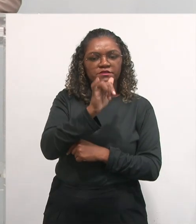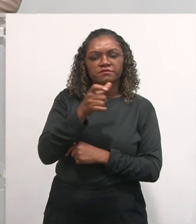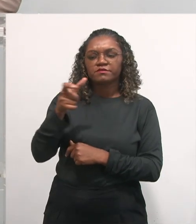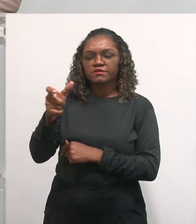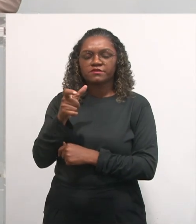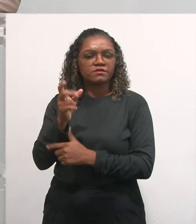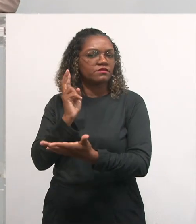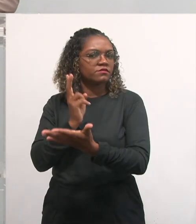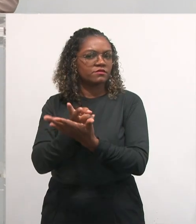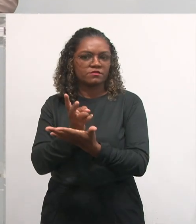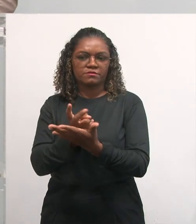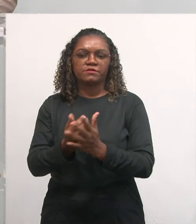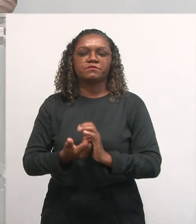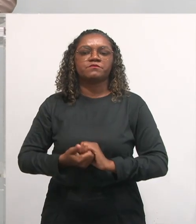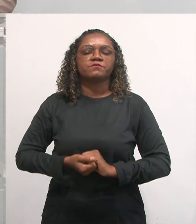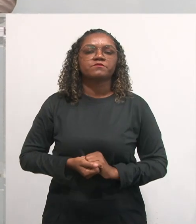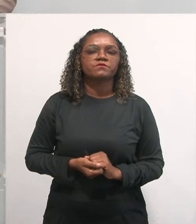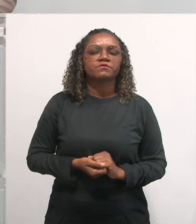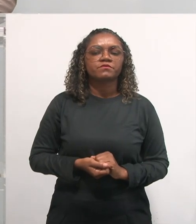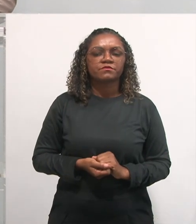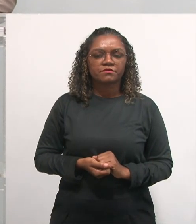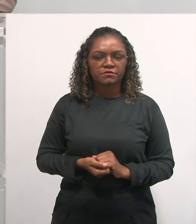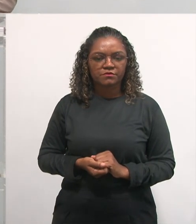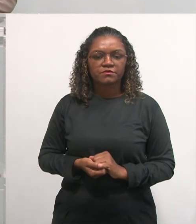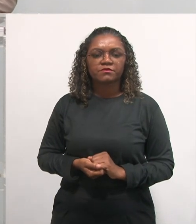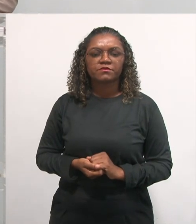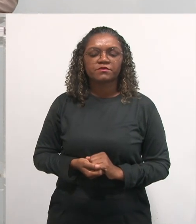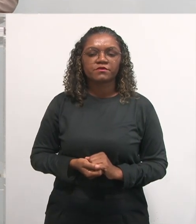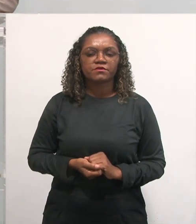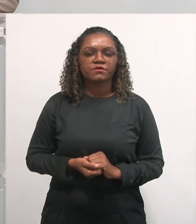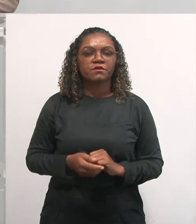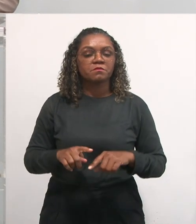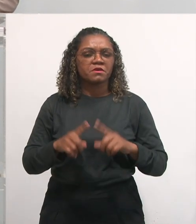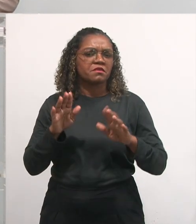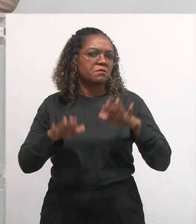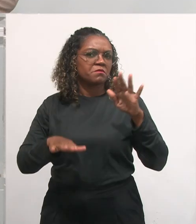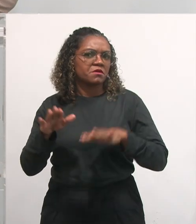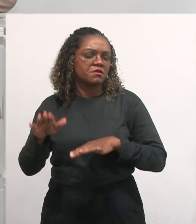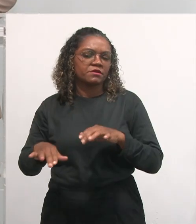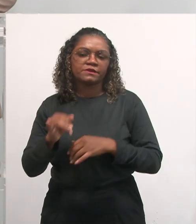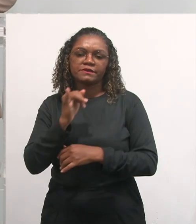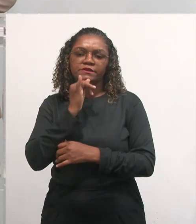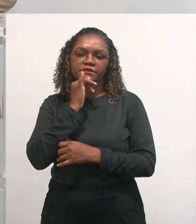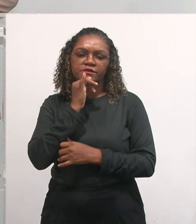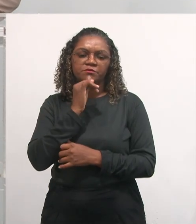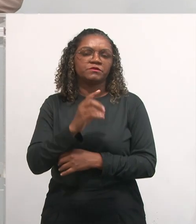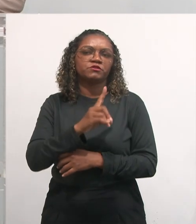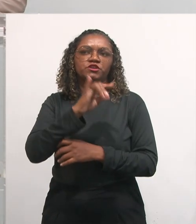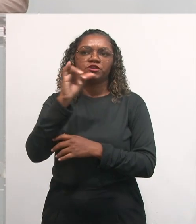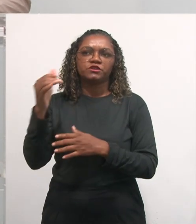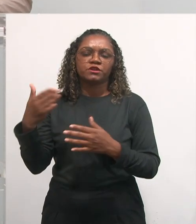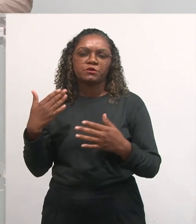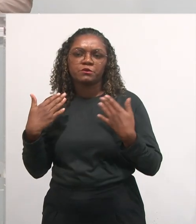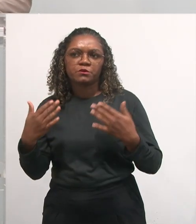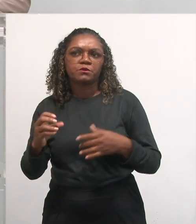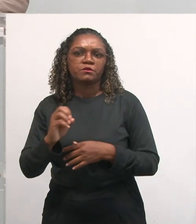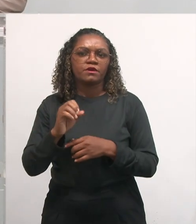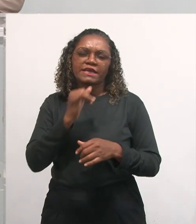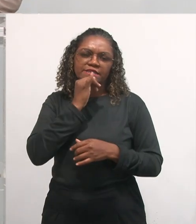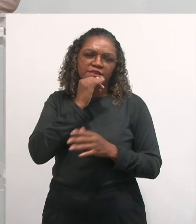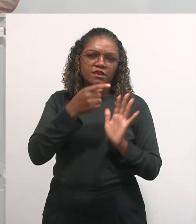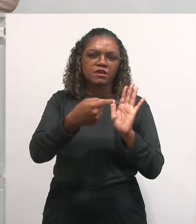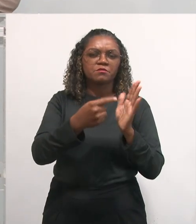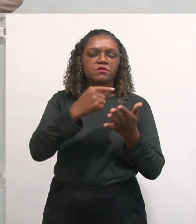x, estatística variável no eixo y, mas poderia ser dias de calor, dias de consumo